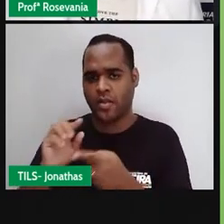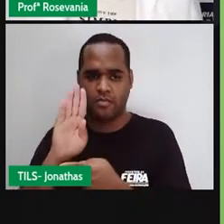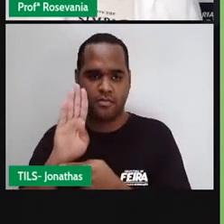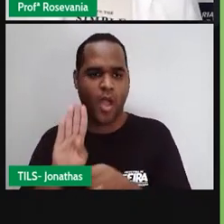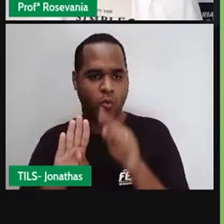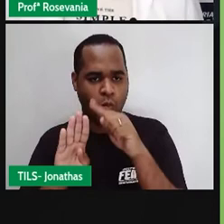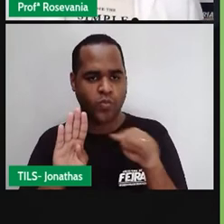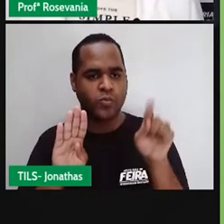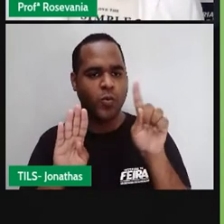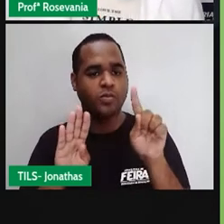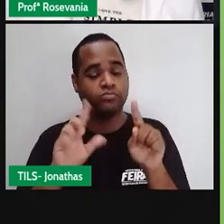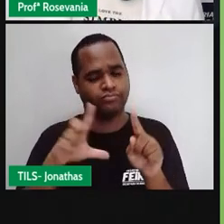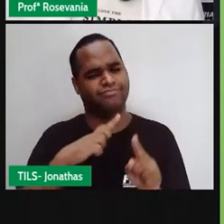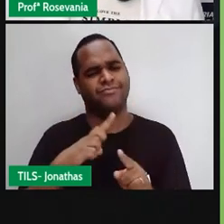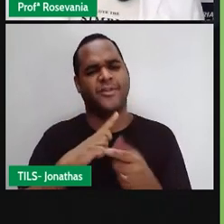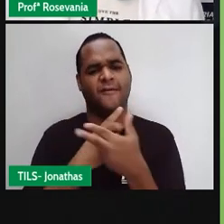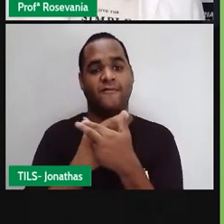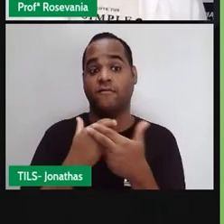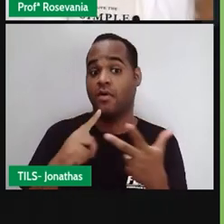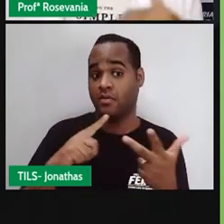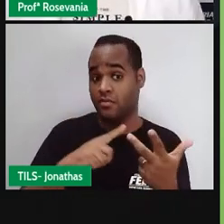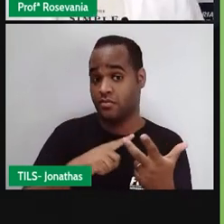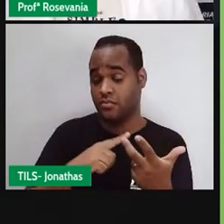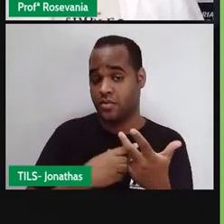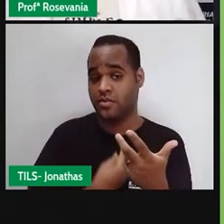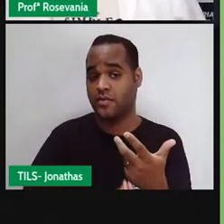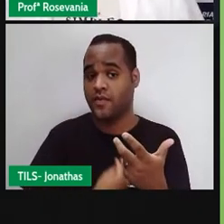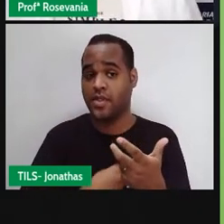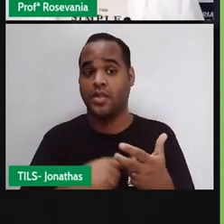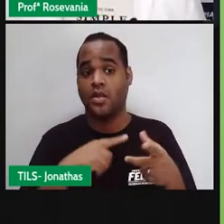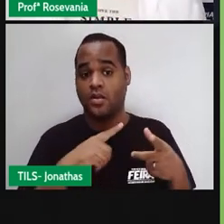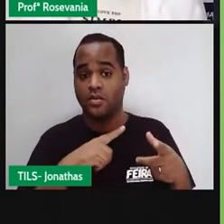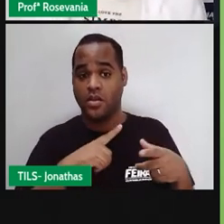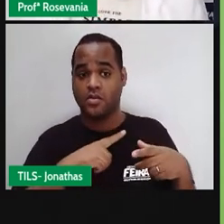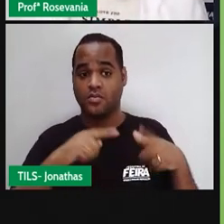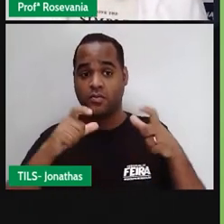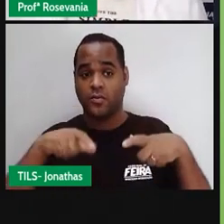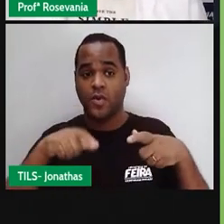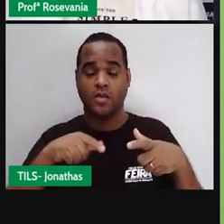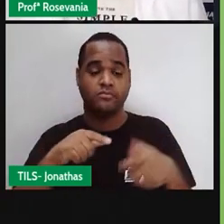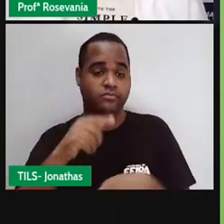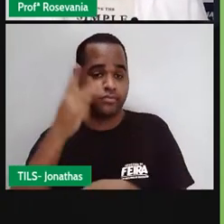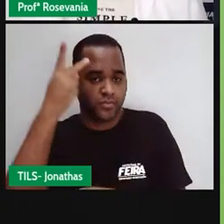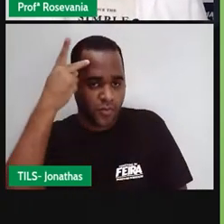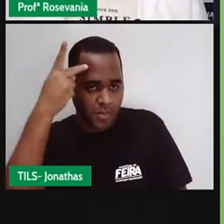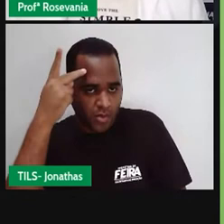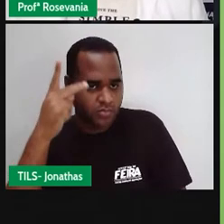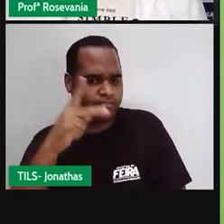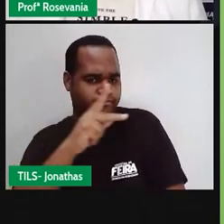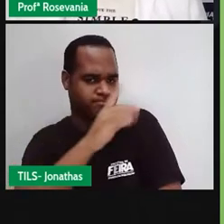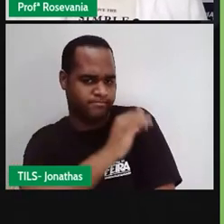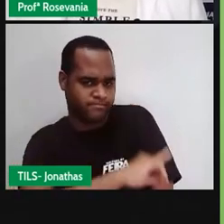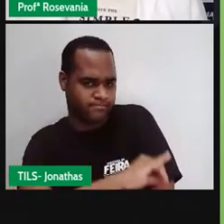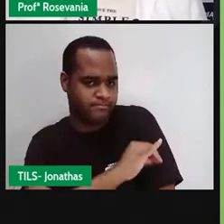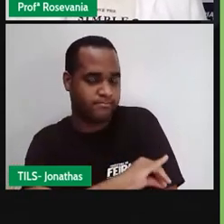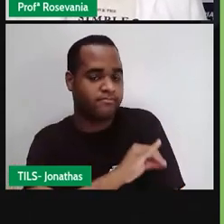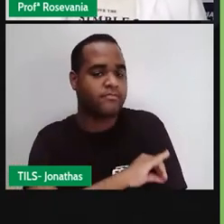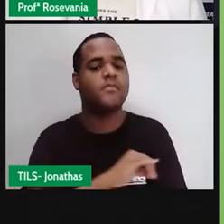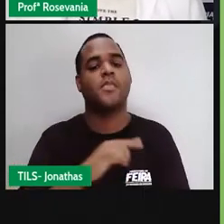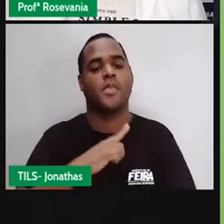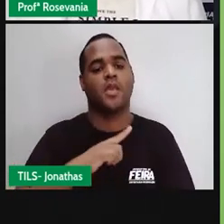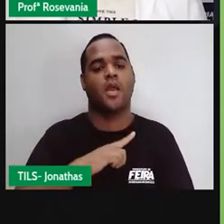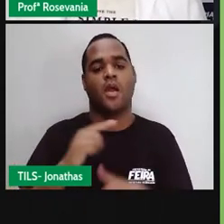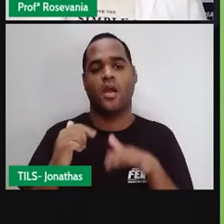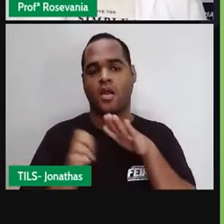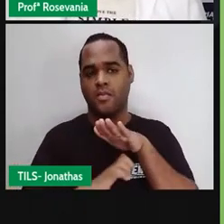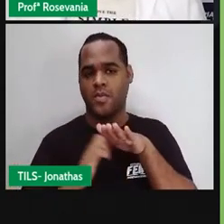ser centrado. E onde é que ele ocorreu? Em São Paulo e Rio de Janeiro. E aí a gente tem algumas empresas, inclusive está tendo